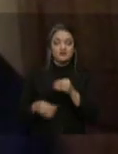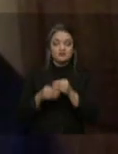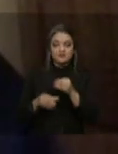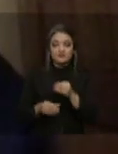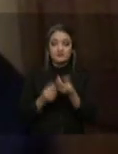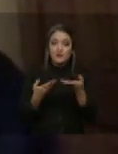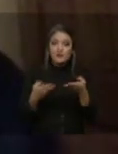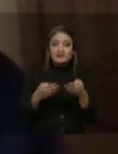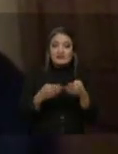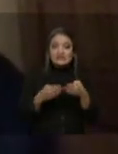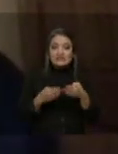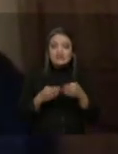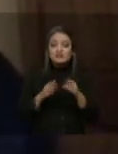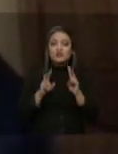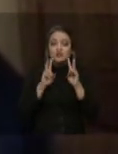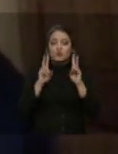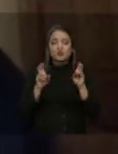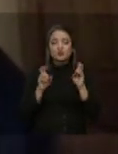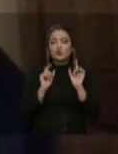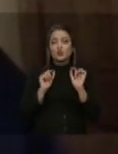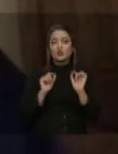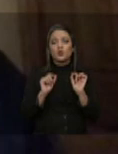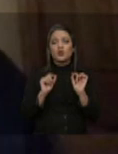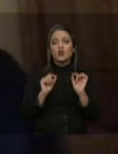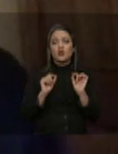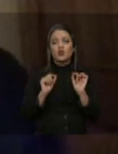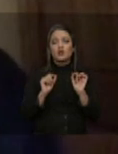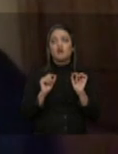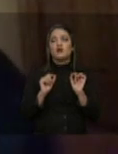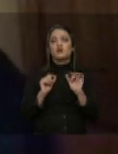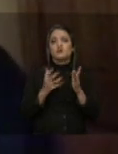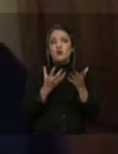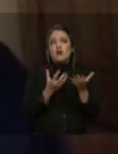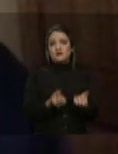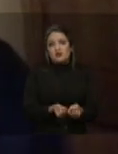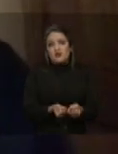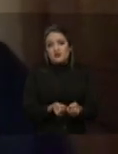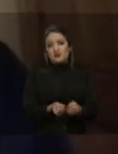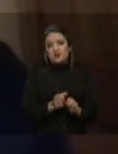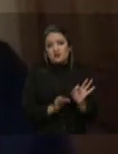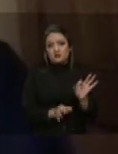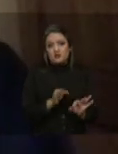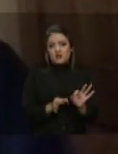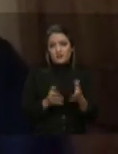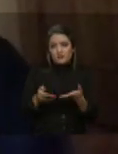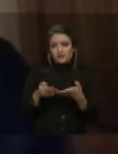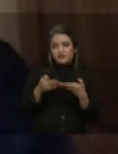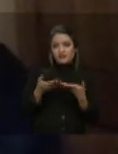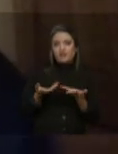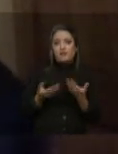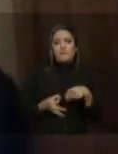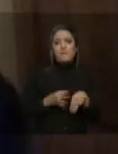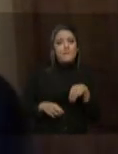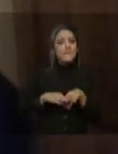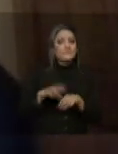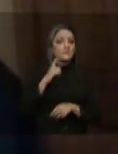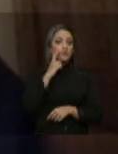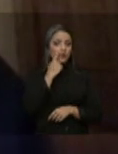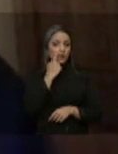peço venha naquele aspecto diz respeito ao conhecimento ao Ministro no